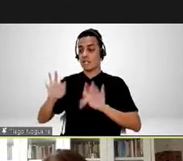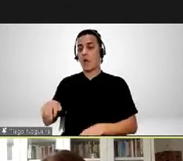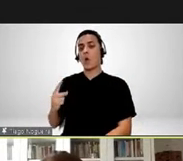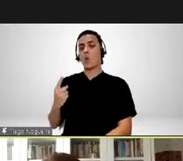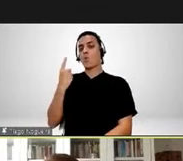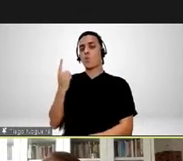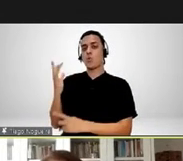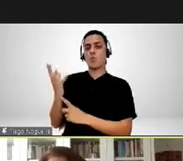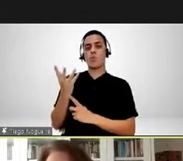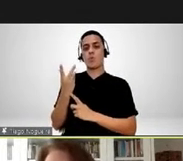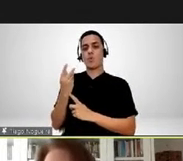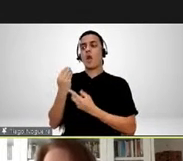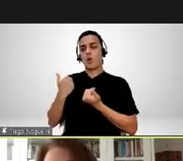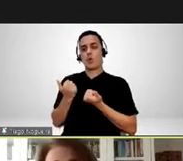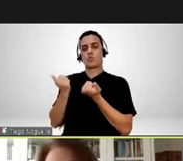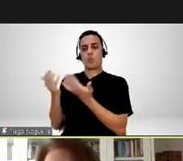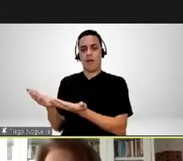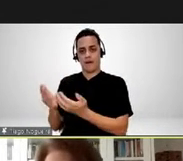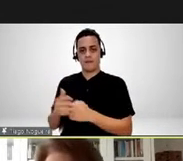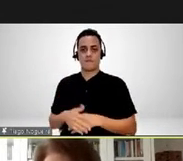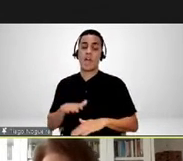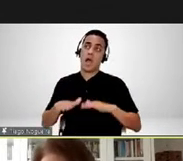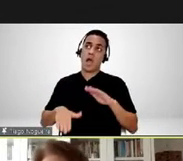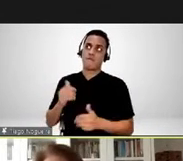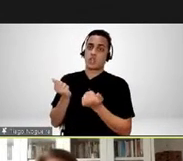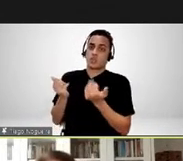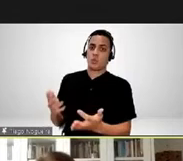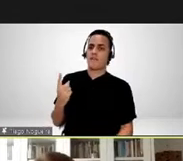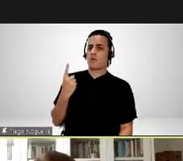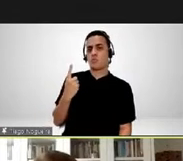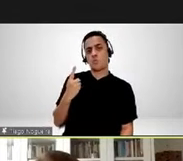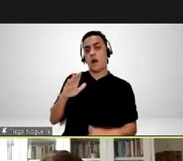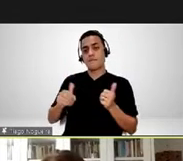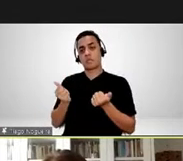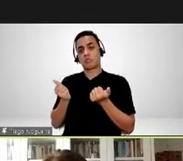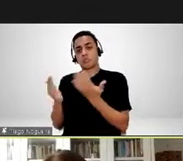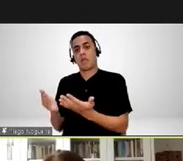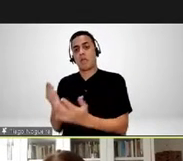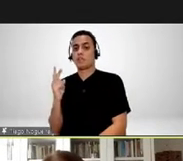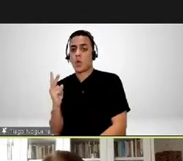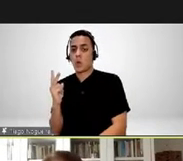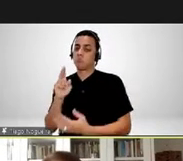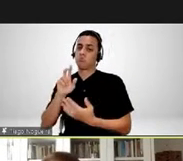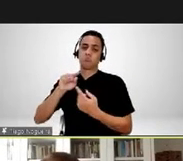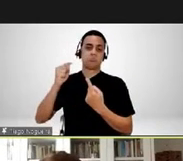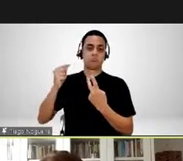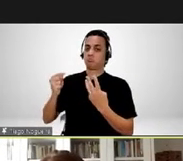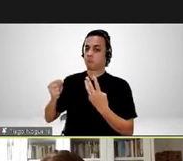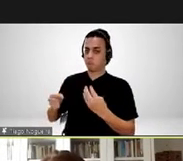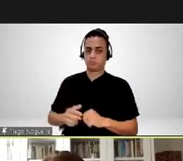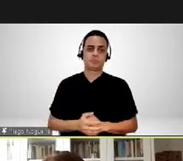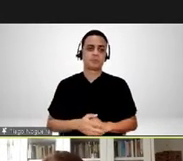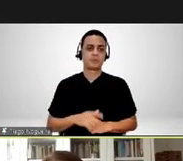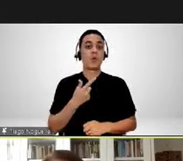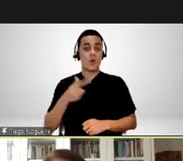às vezes, se doava mais de uma obra. O próximo, por favor. A outra que